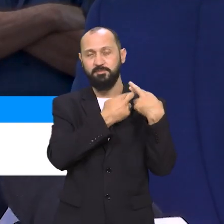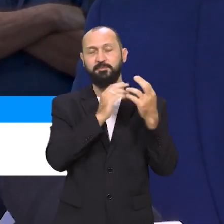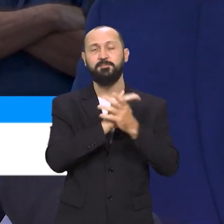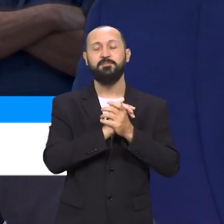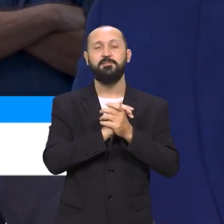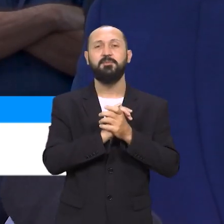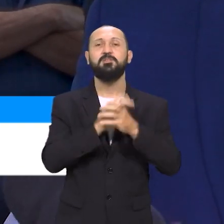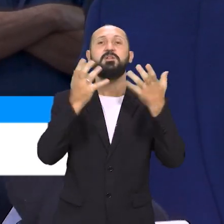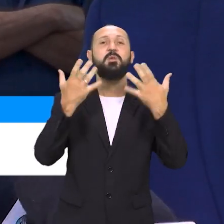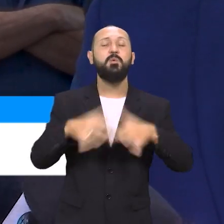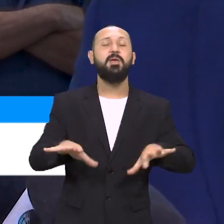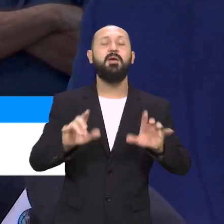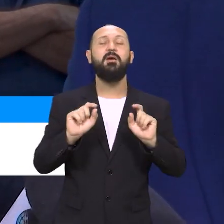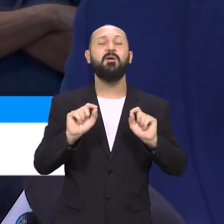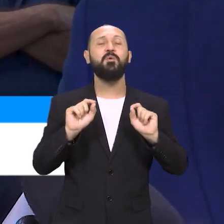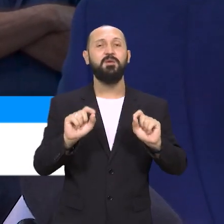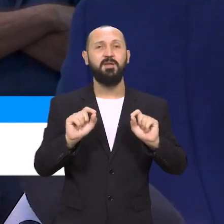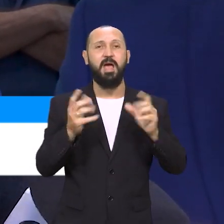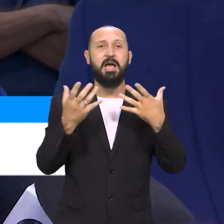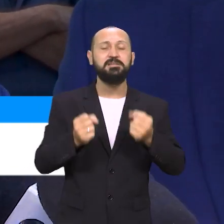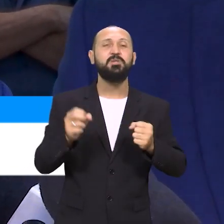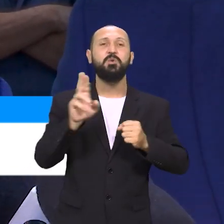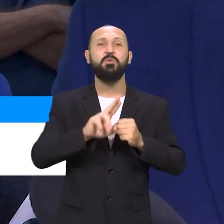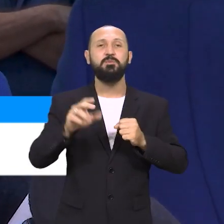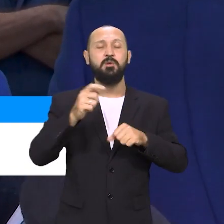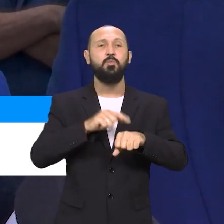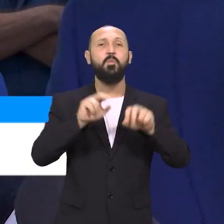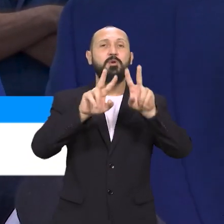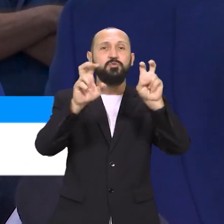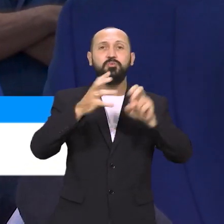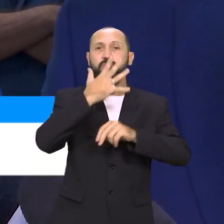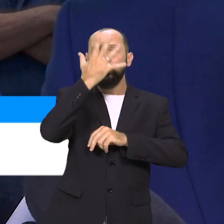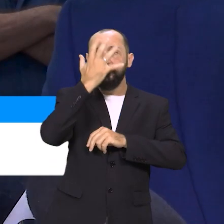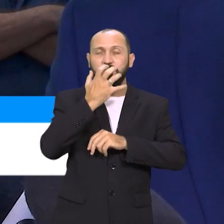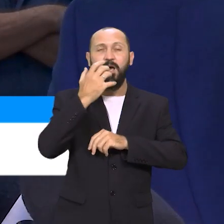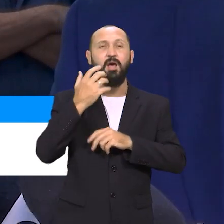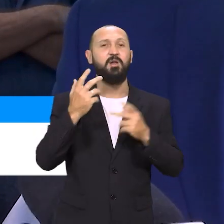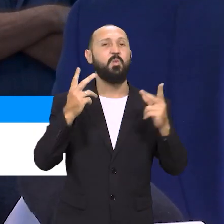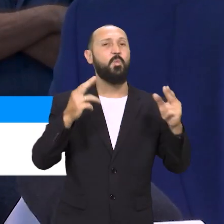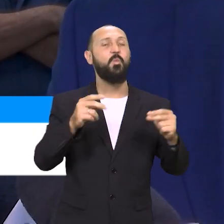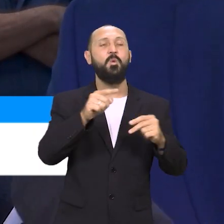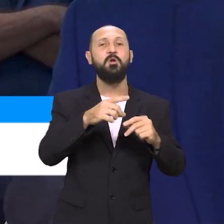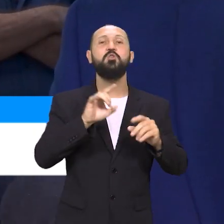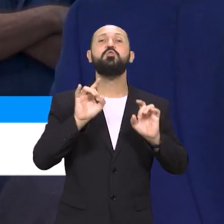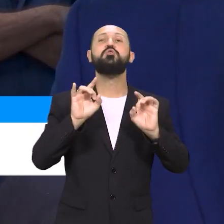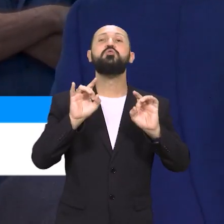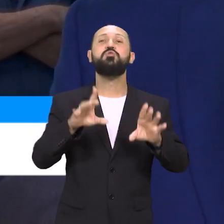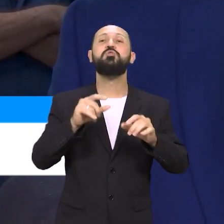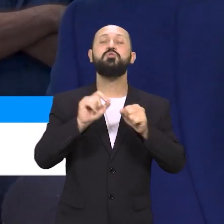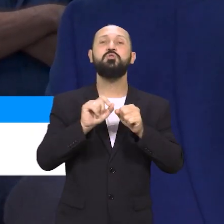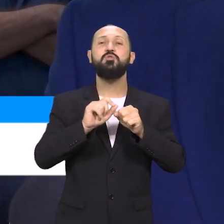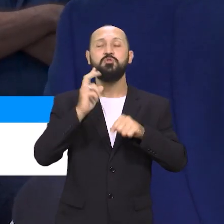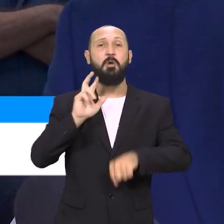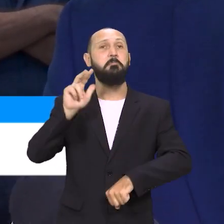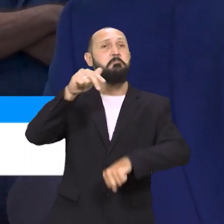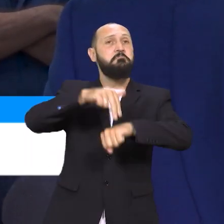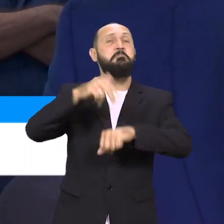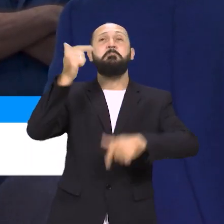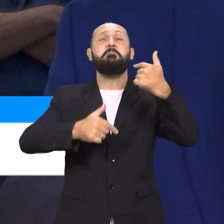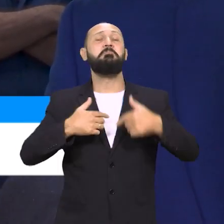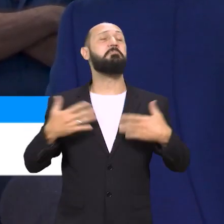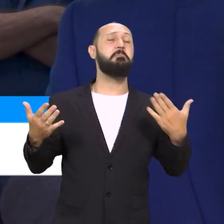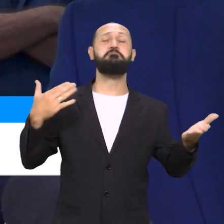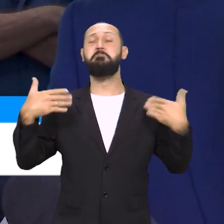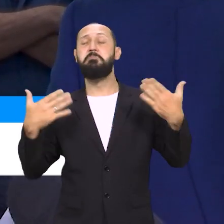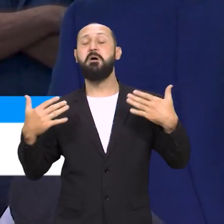com responsabilidade. Não aceitamos a utilização de um assunto sério como esse, simplesmente para